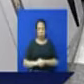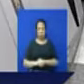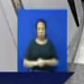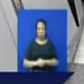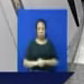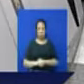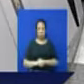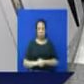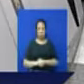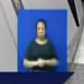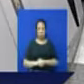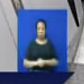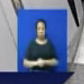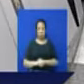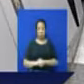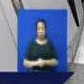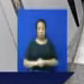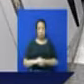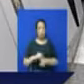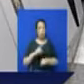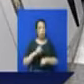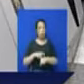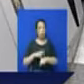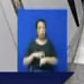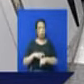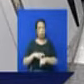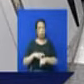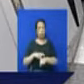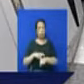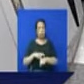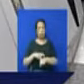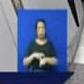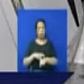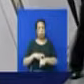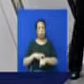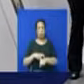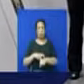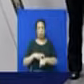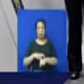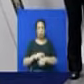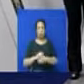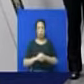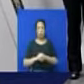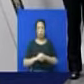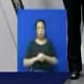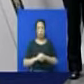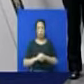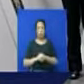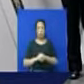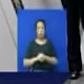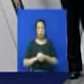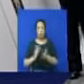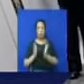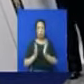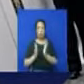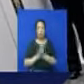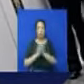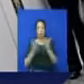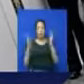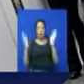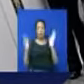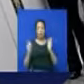E, na verdade, nós, nesse momento, vamos louvar a Deus através do Ministério de